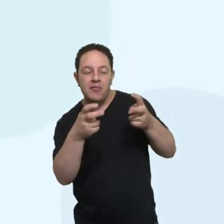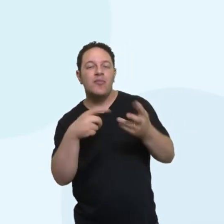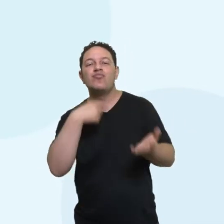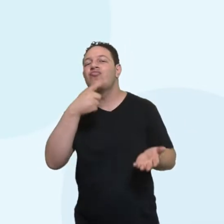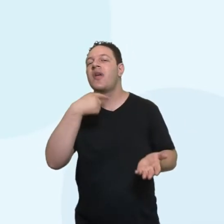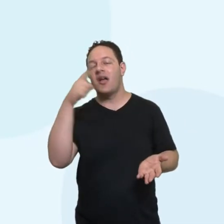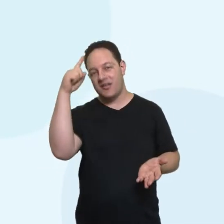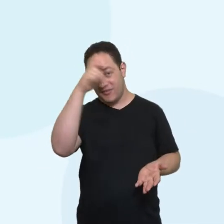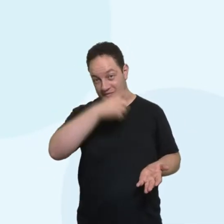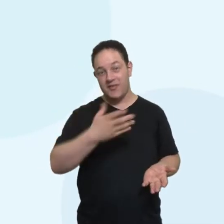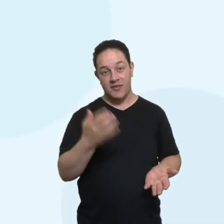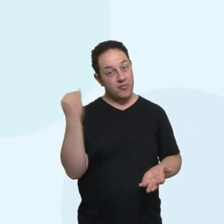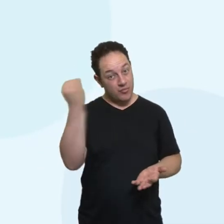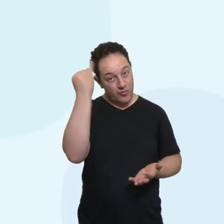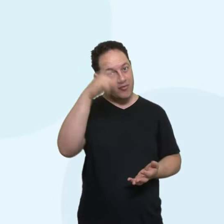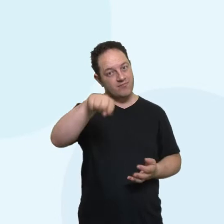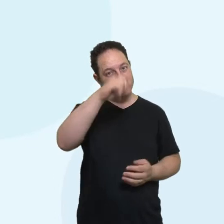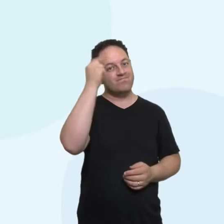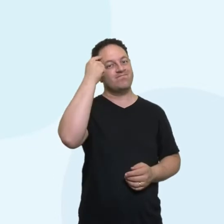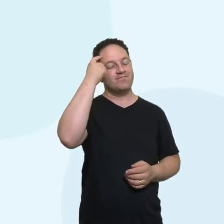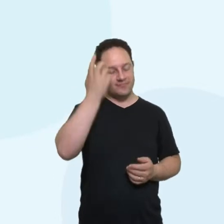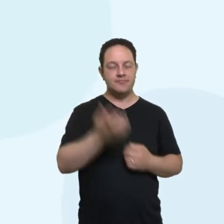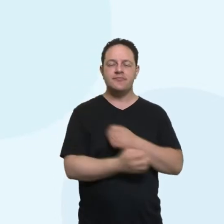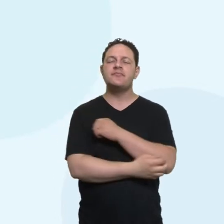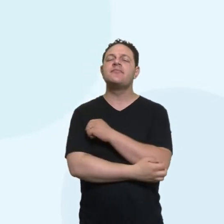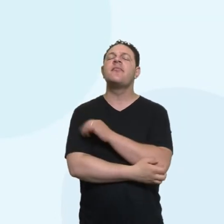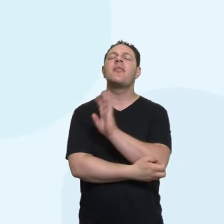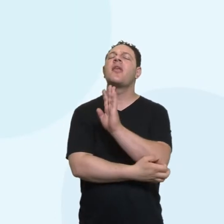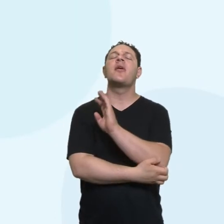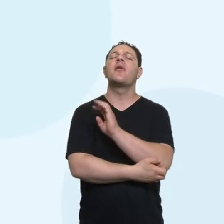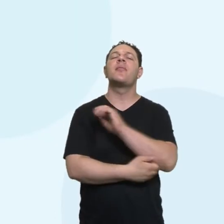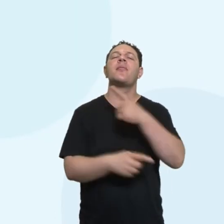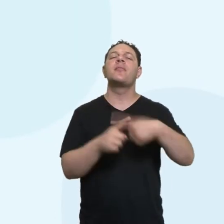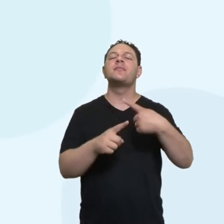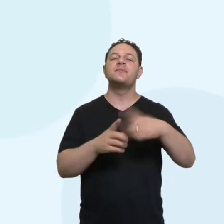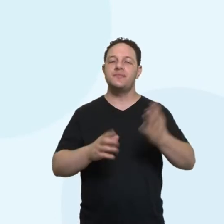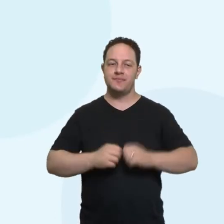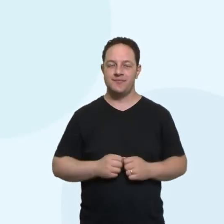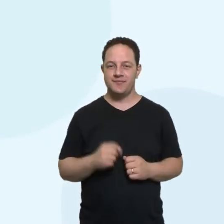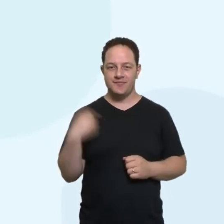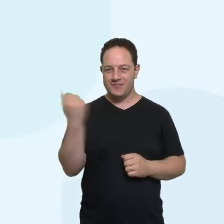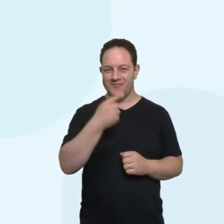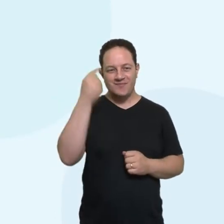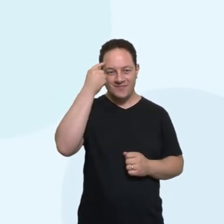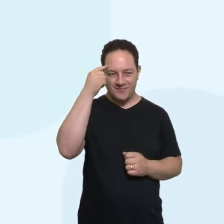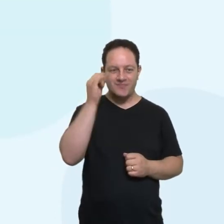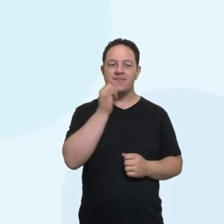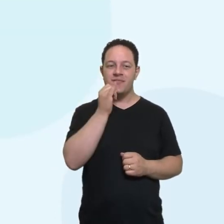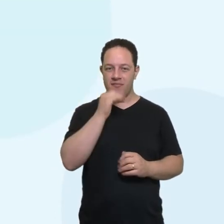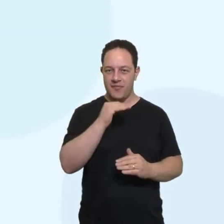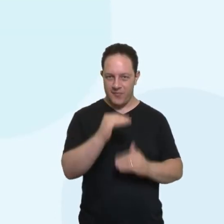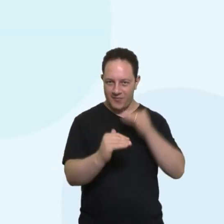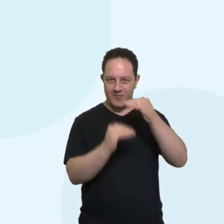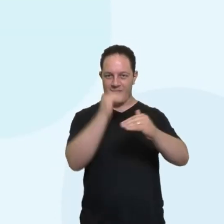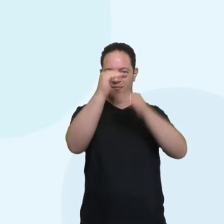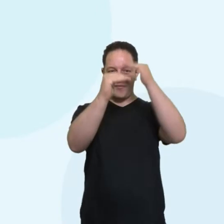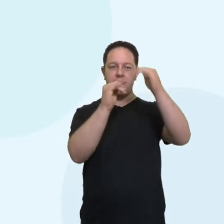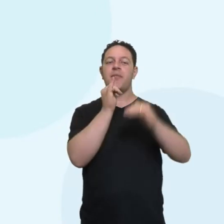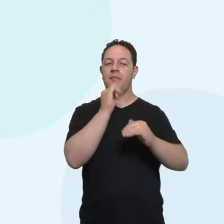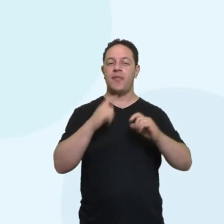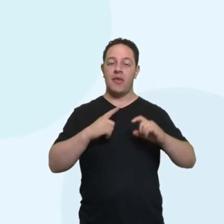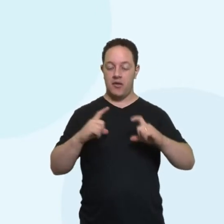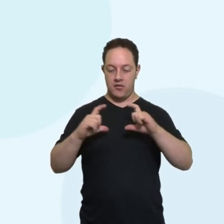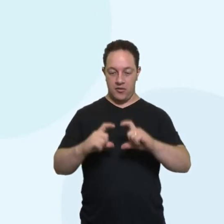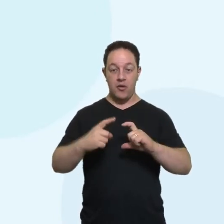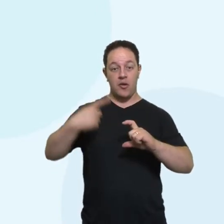então isso é importante mencionar E por que isso então a gente pensa sempre na questão da progressão das habilidades estão